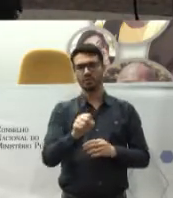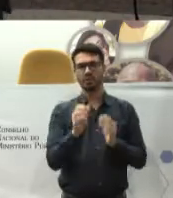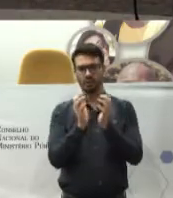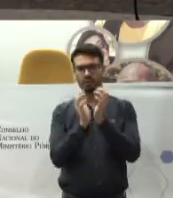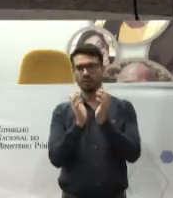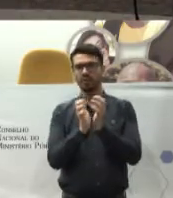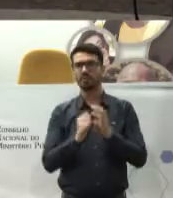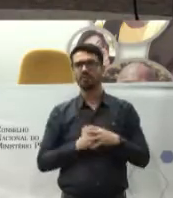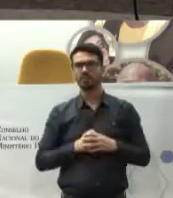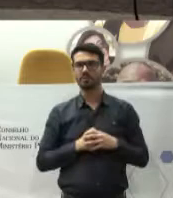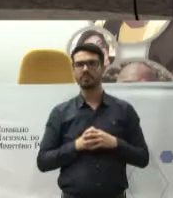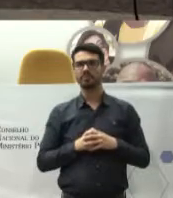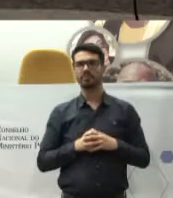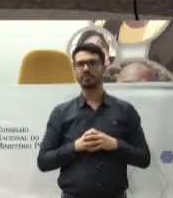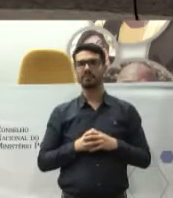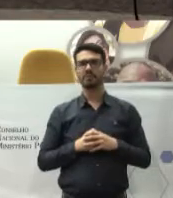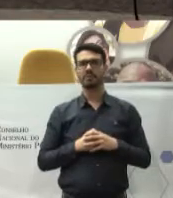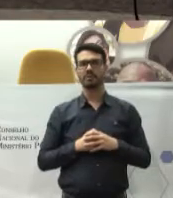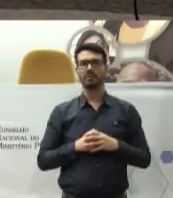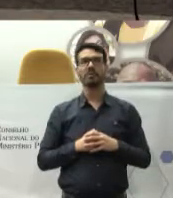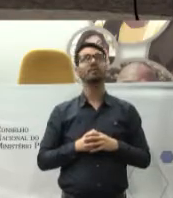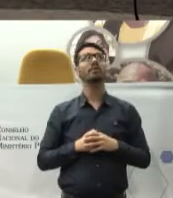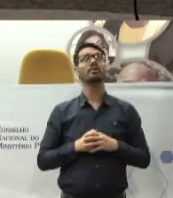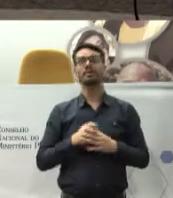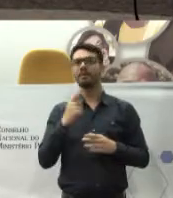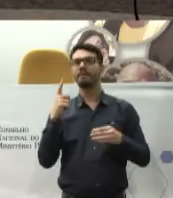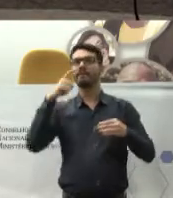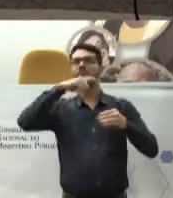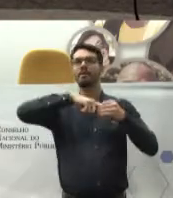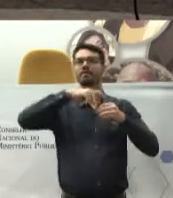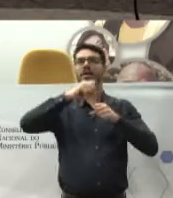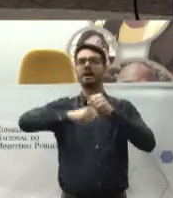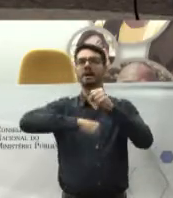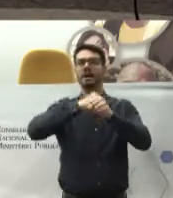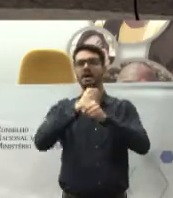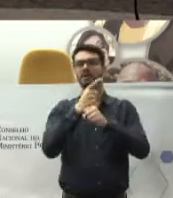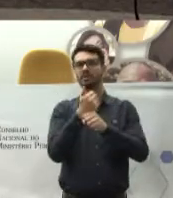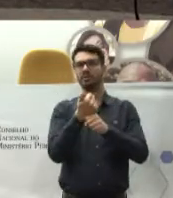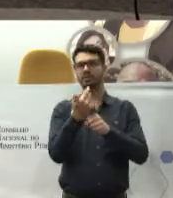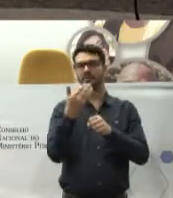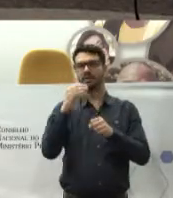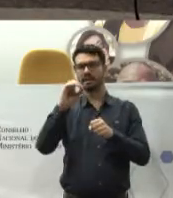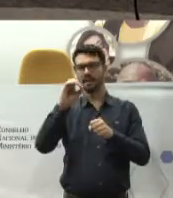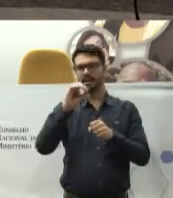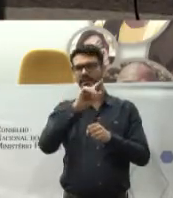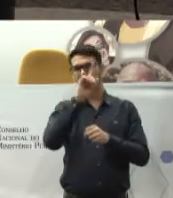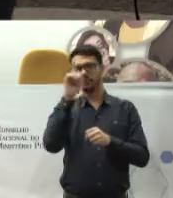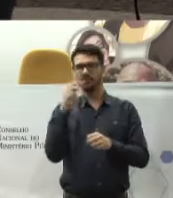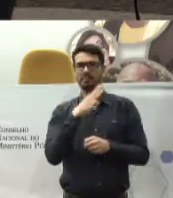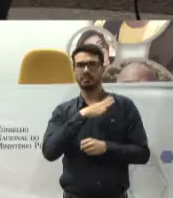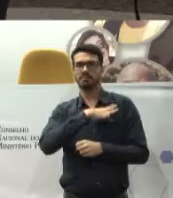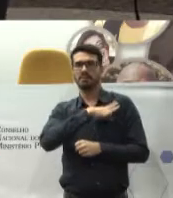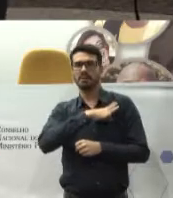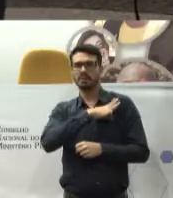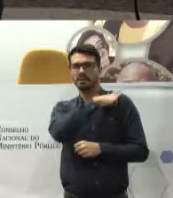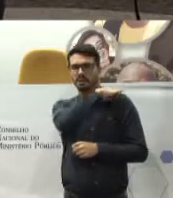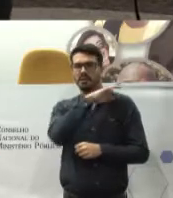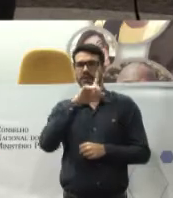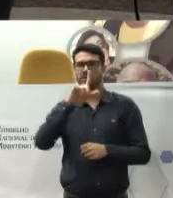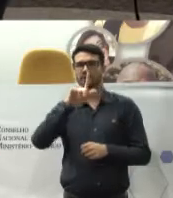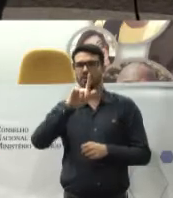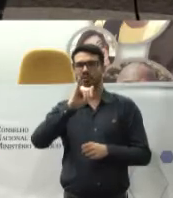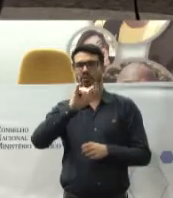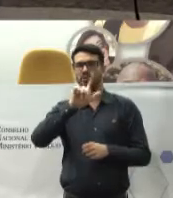remontar, inclusive, a 2010, com as audiências públicas que, enquanto o ministro Gilmar Mendes presidia